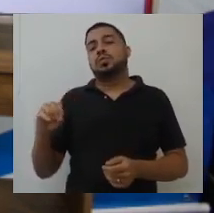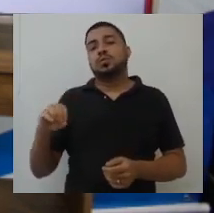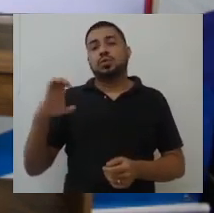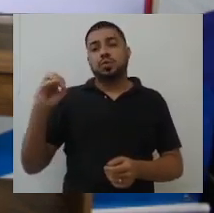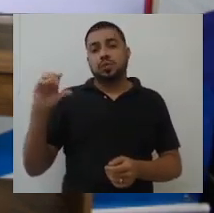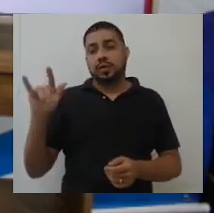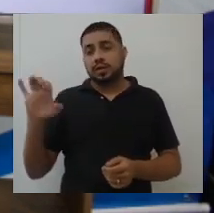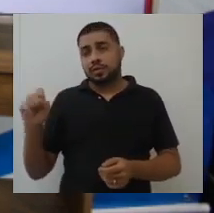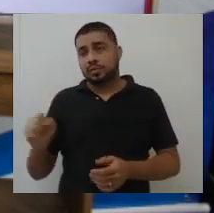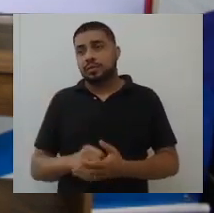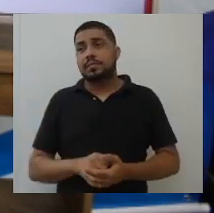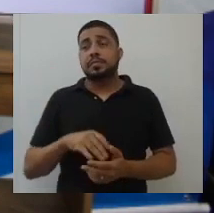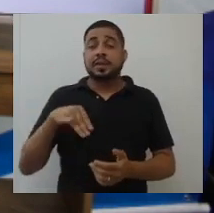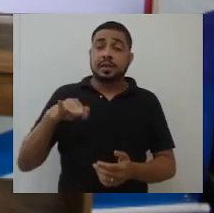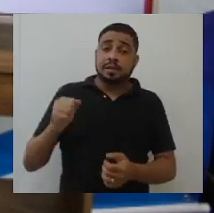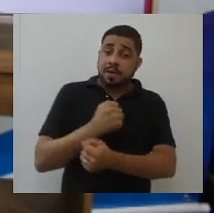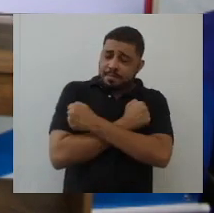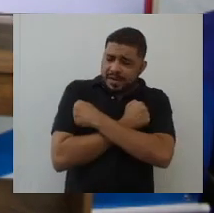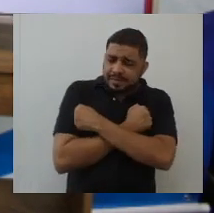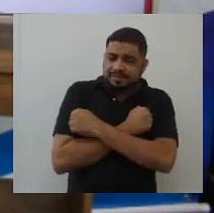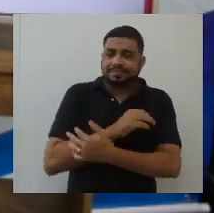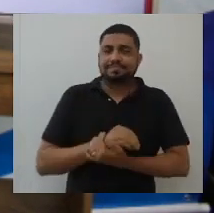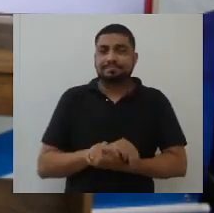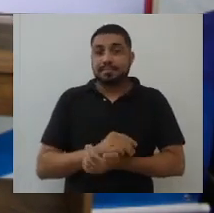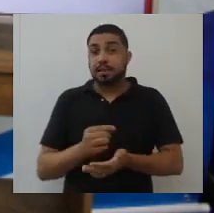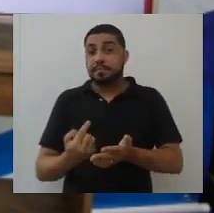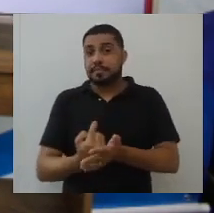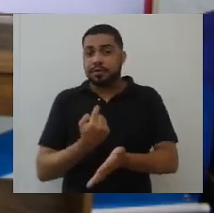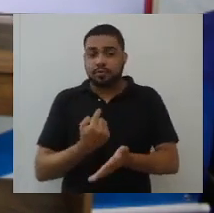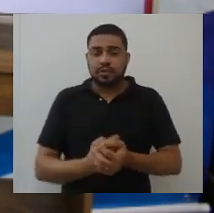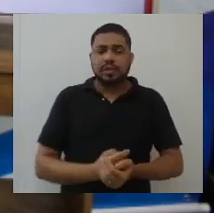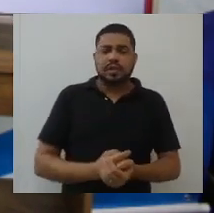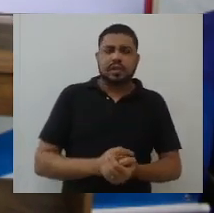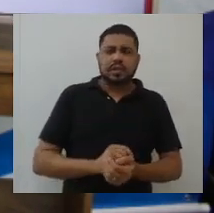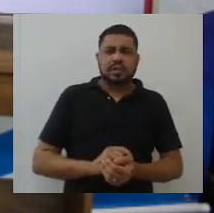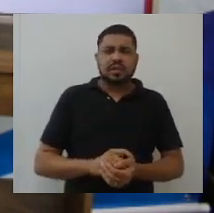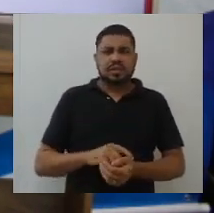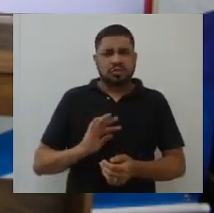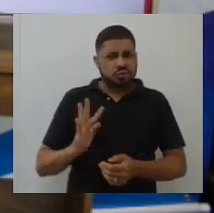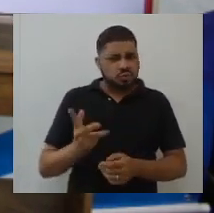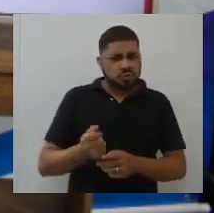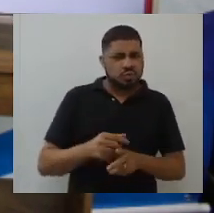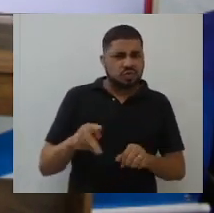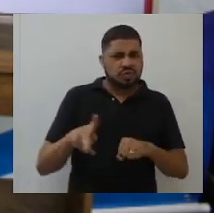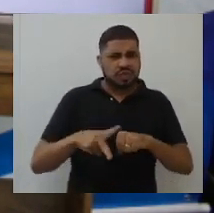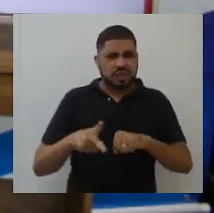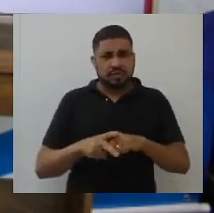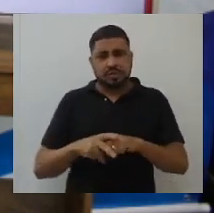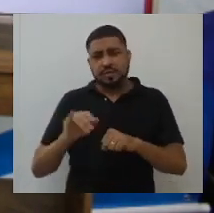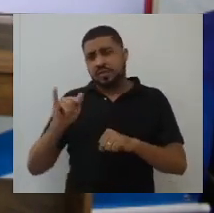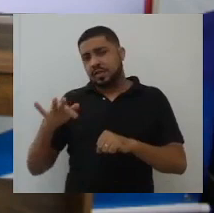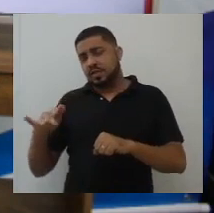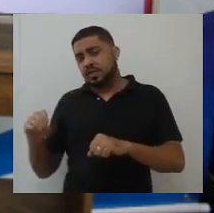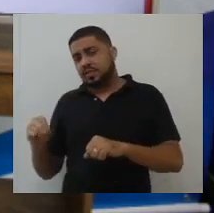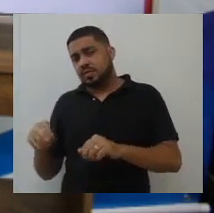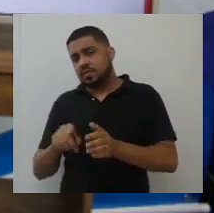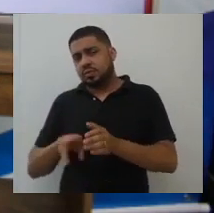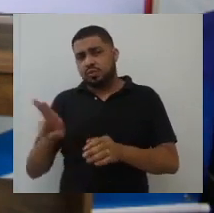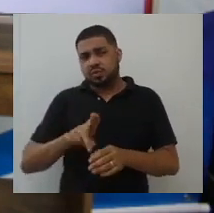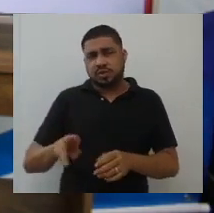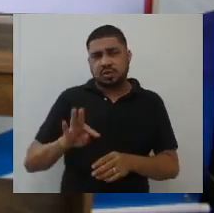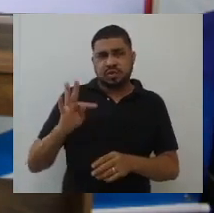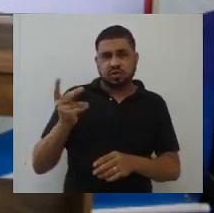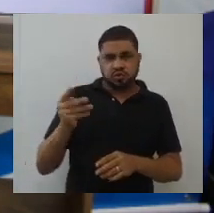abraço, certo? E a pergunta dele é a seguinte. Todo verbo no infinitivo usará o to antes.